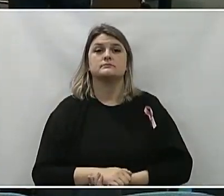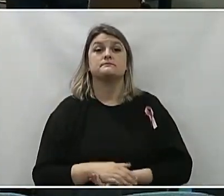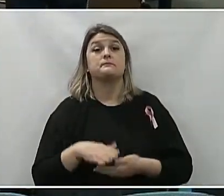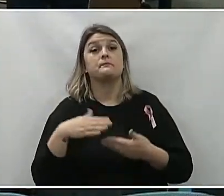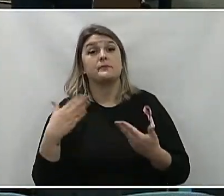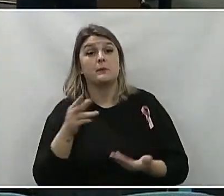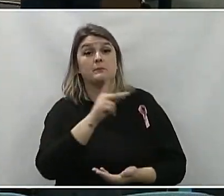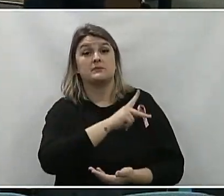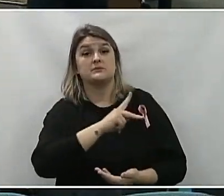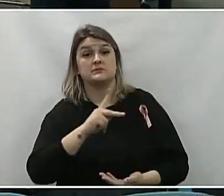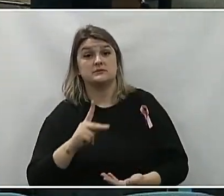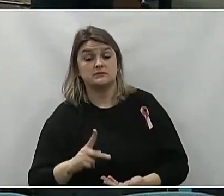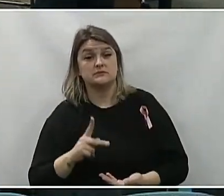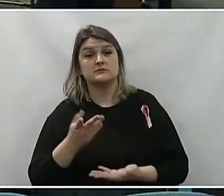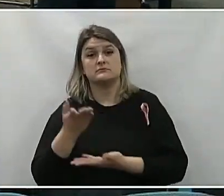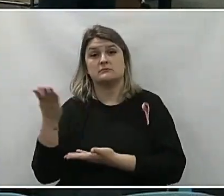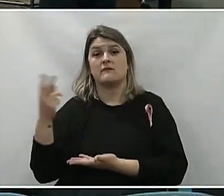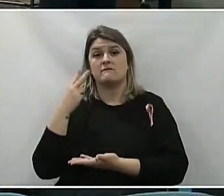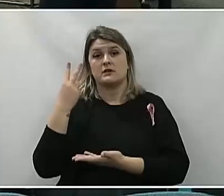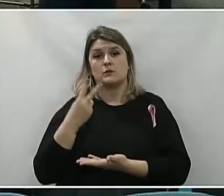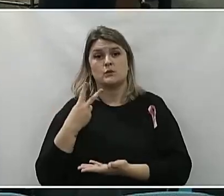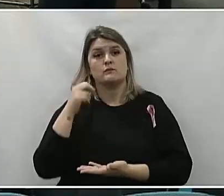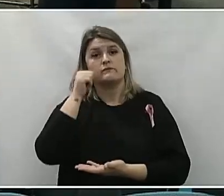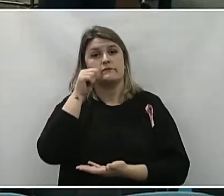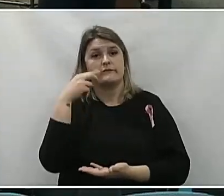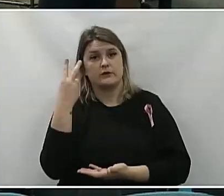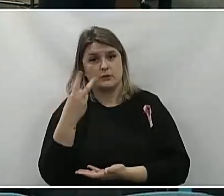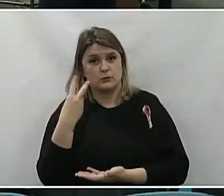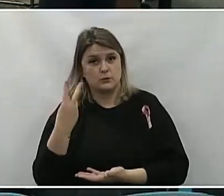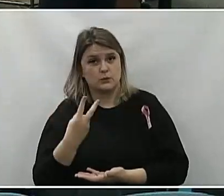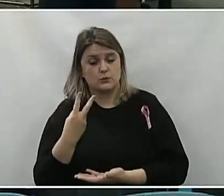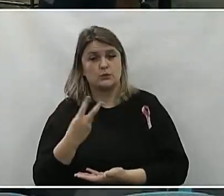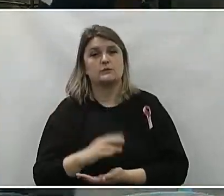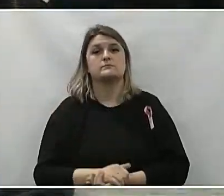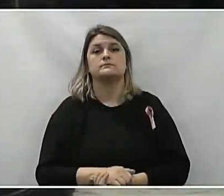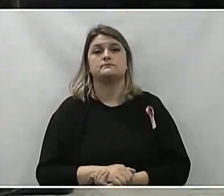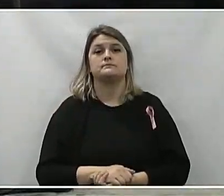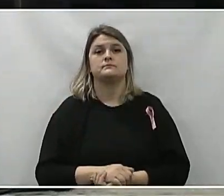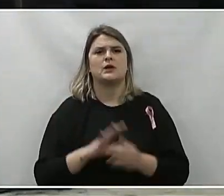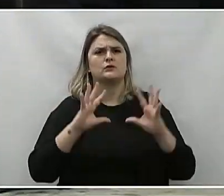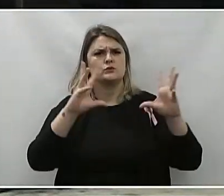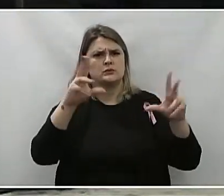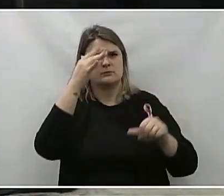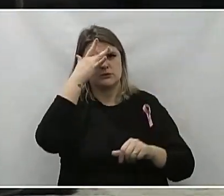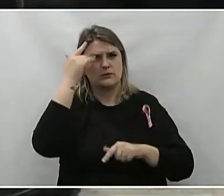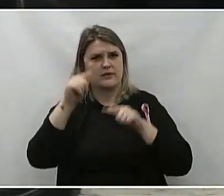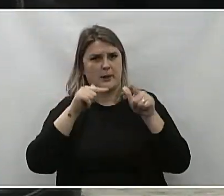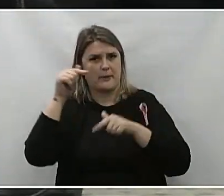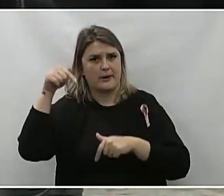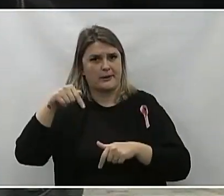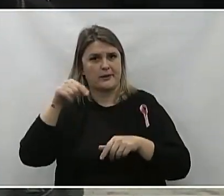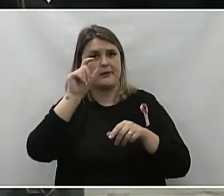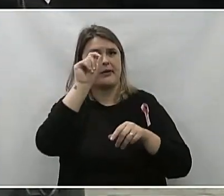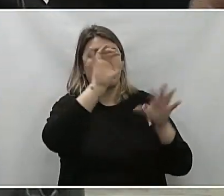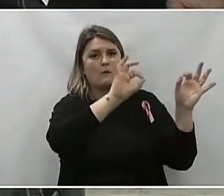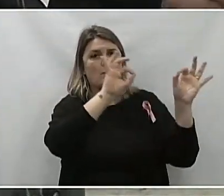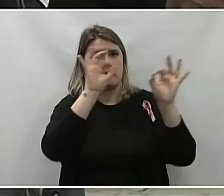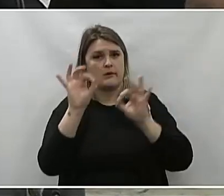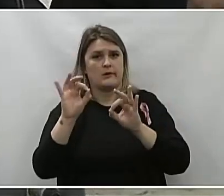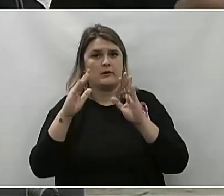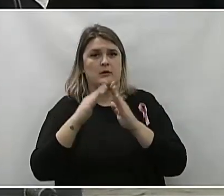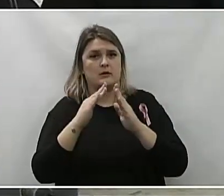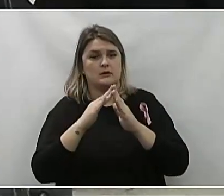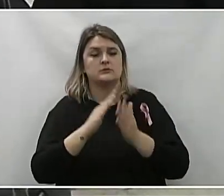sua Presidente aos vereadores vereadores desta casa os funcionários aos que nos acompanham